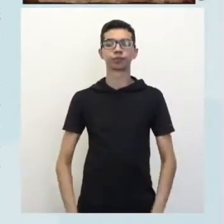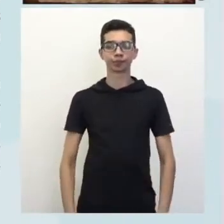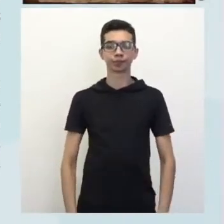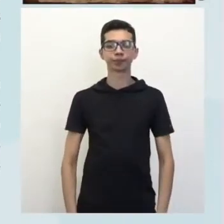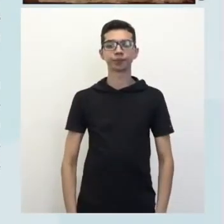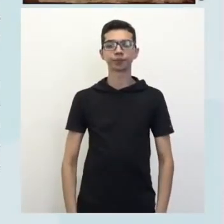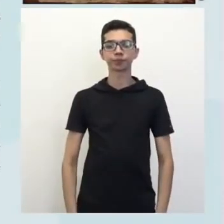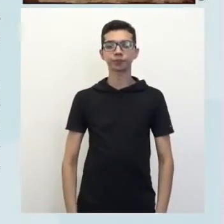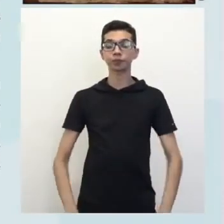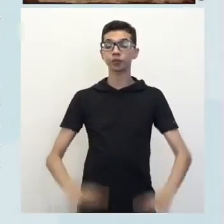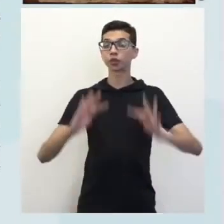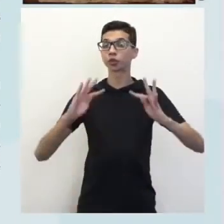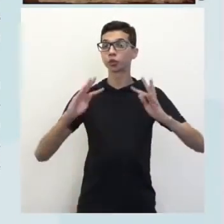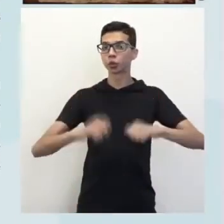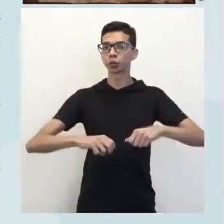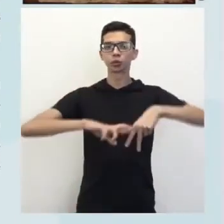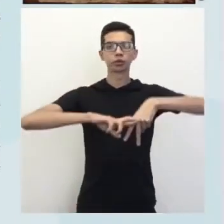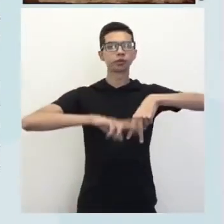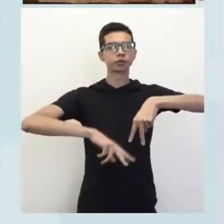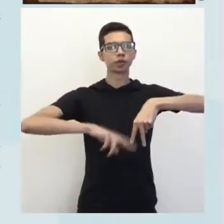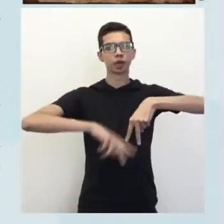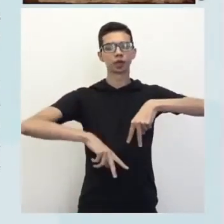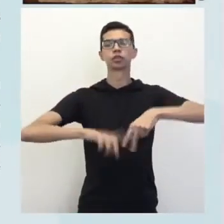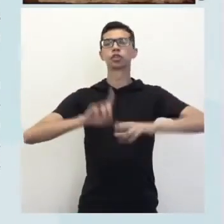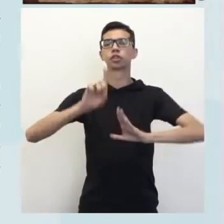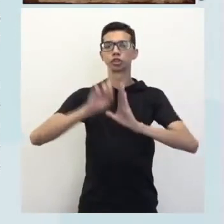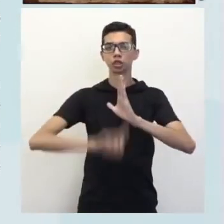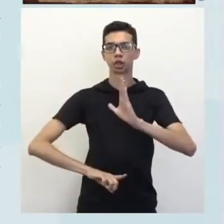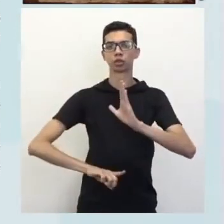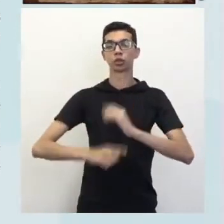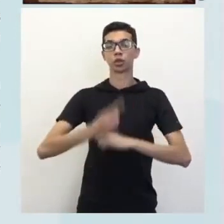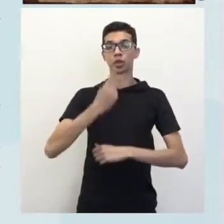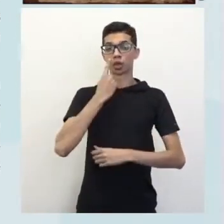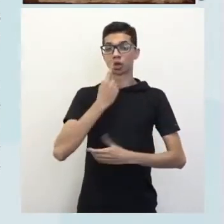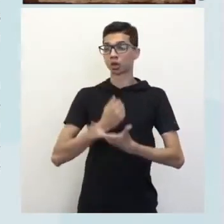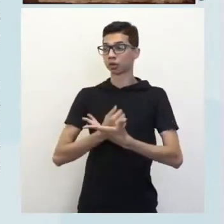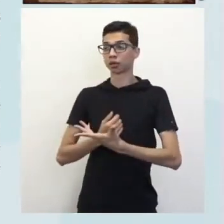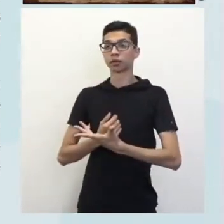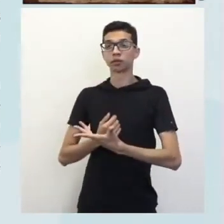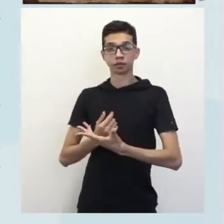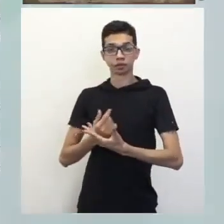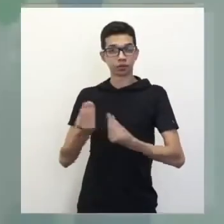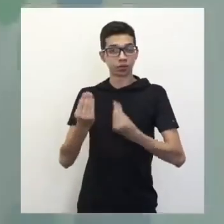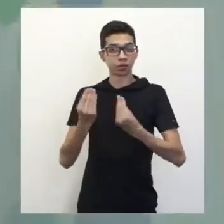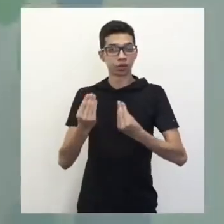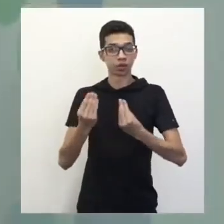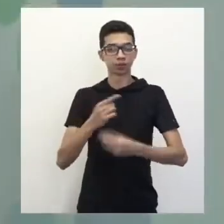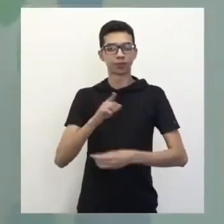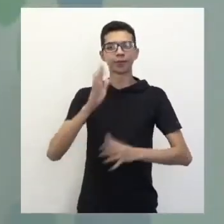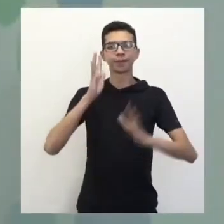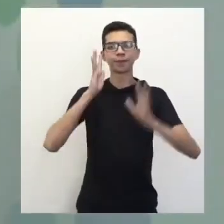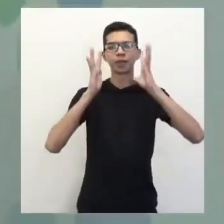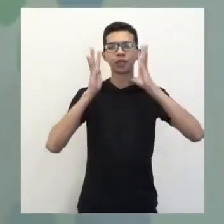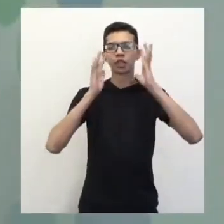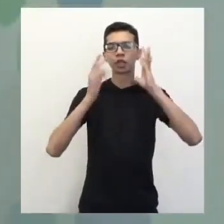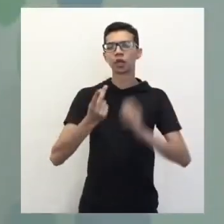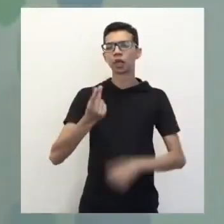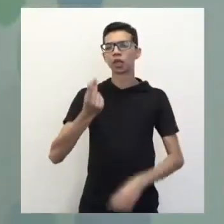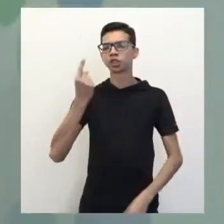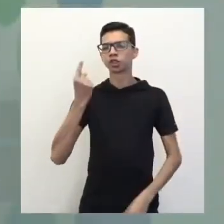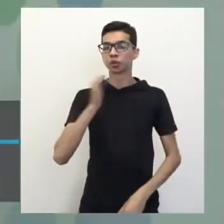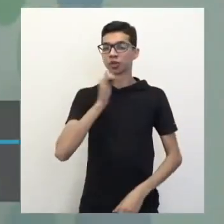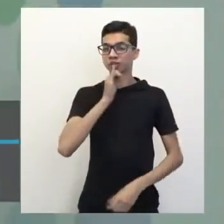todos os sexos. Gente, isso é muito caro. Para você ter uma ideia, antigamente, quando eu falo antigamente, algumas décadas